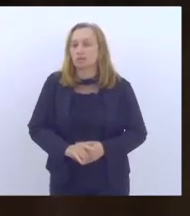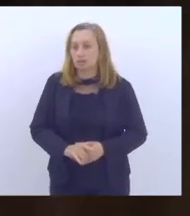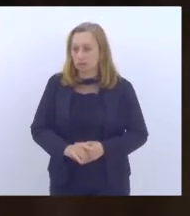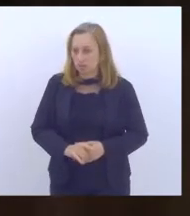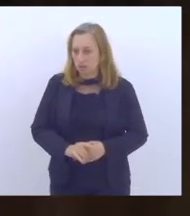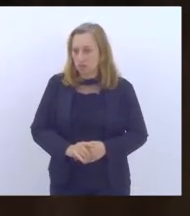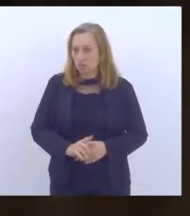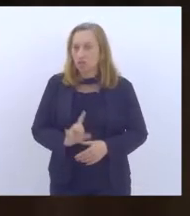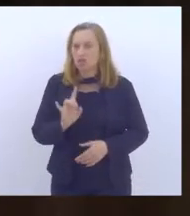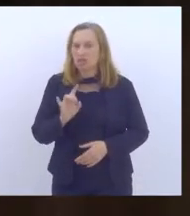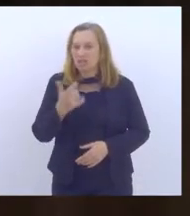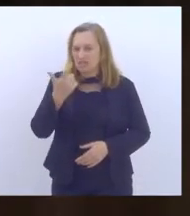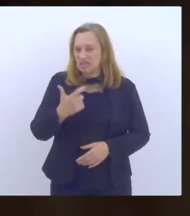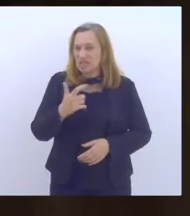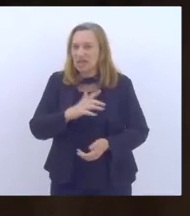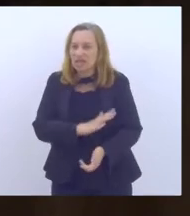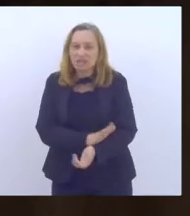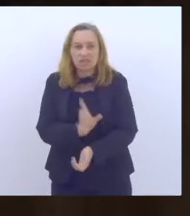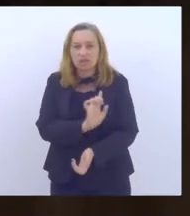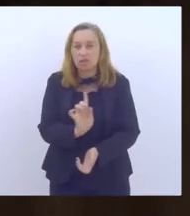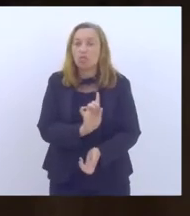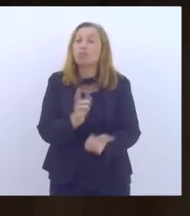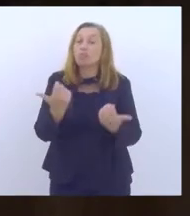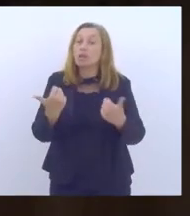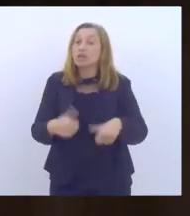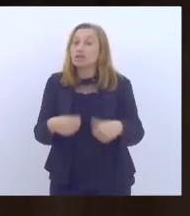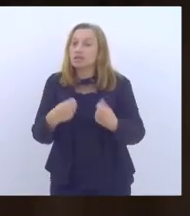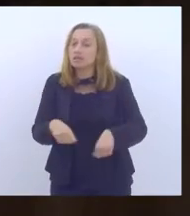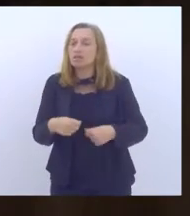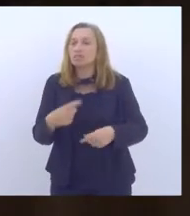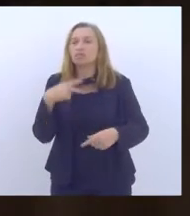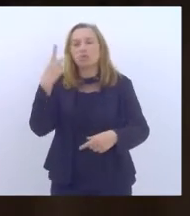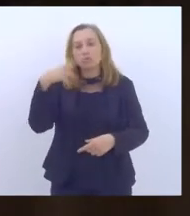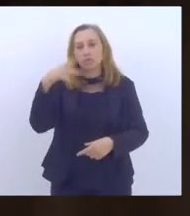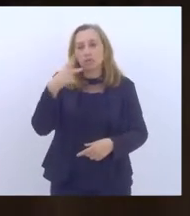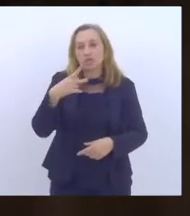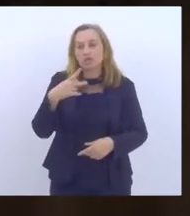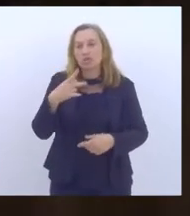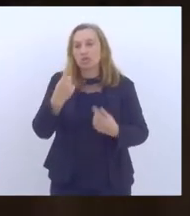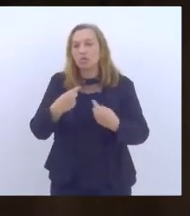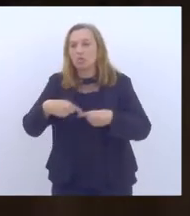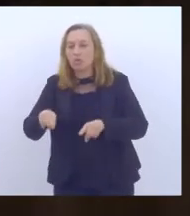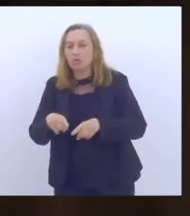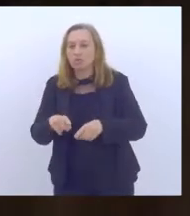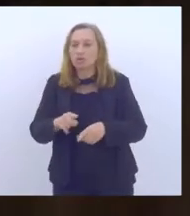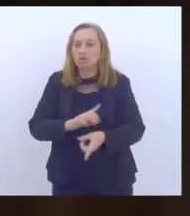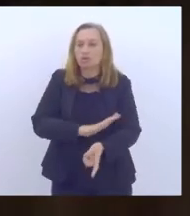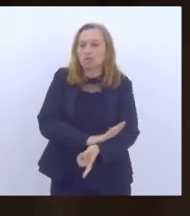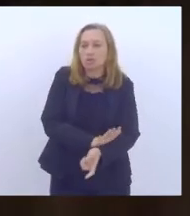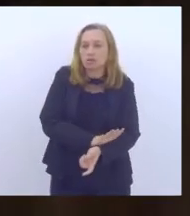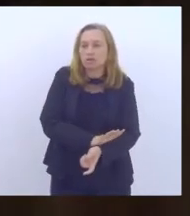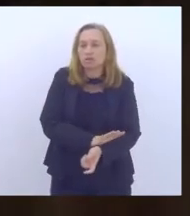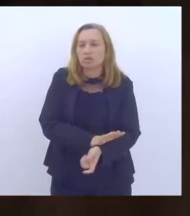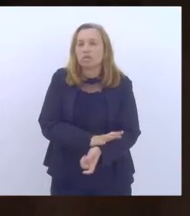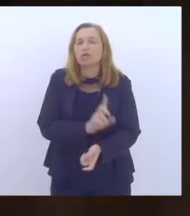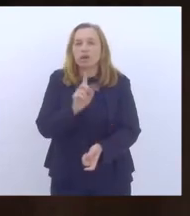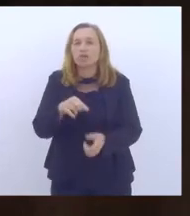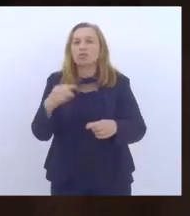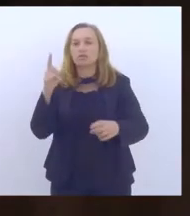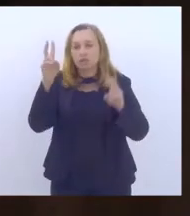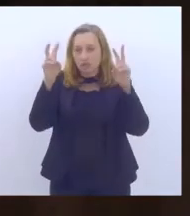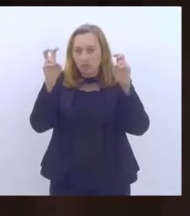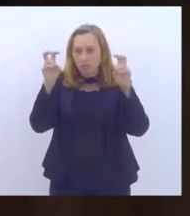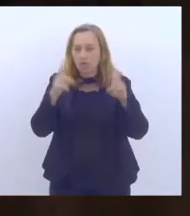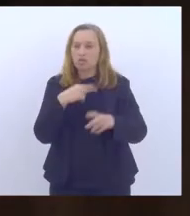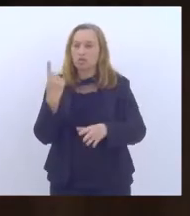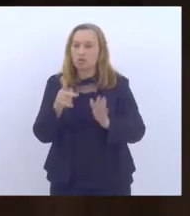não ser racista Precisamos de uma política anti-racista é esse que nós é esse tema que